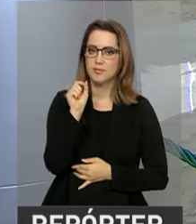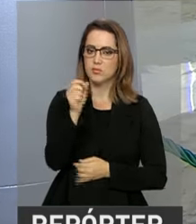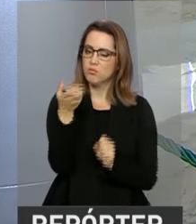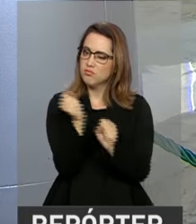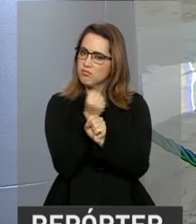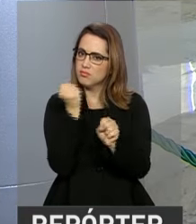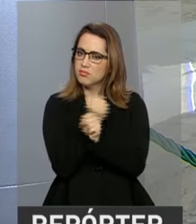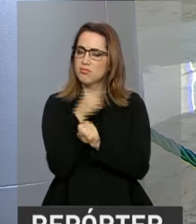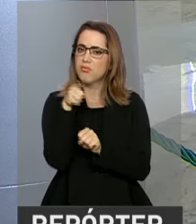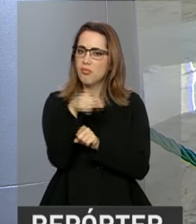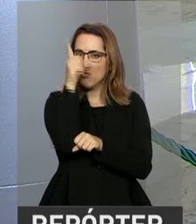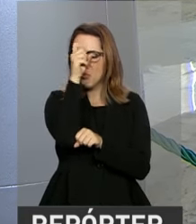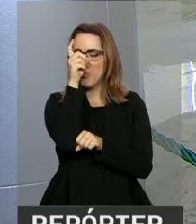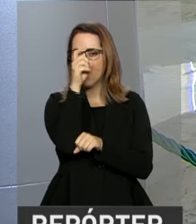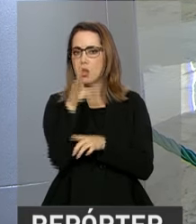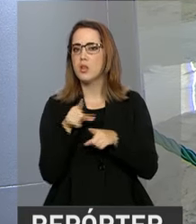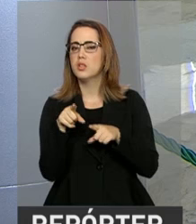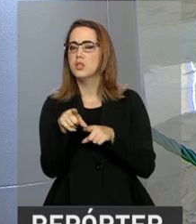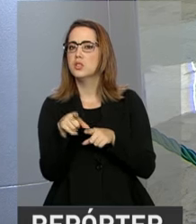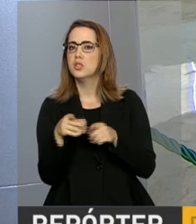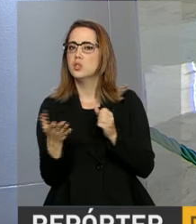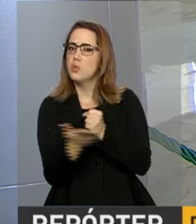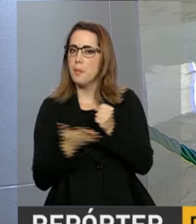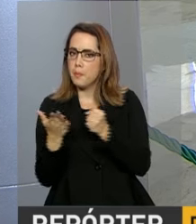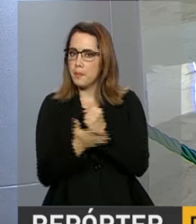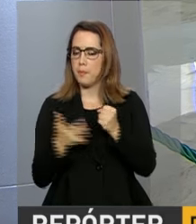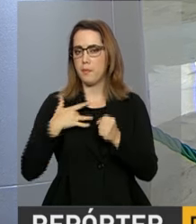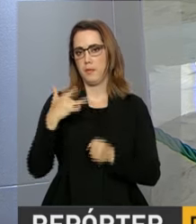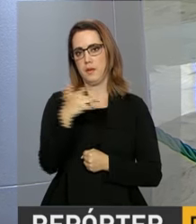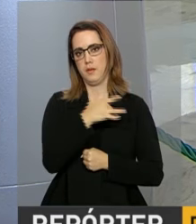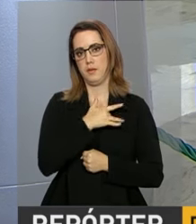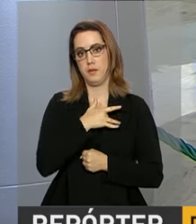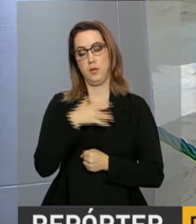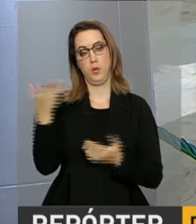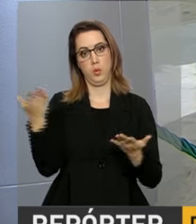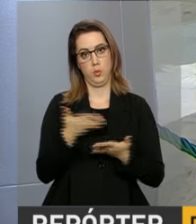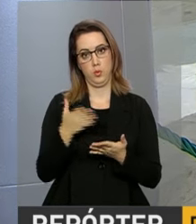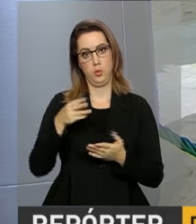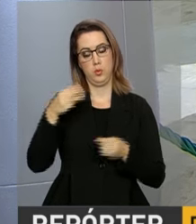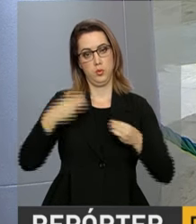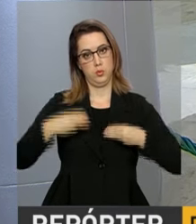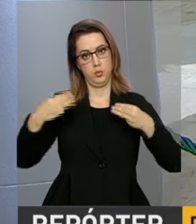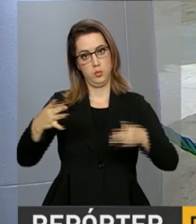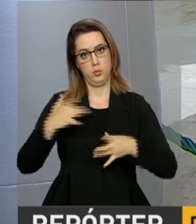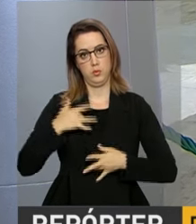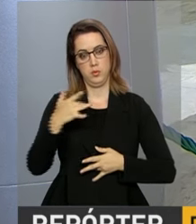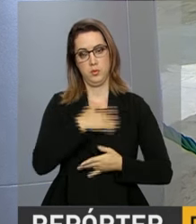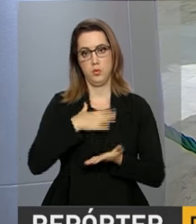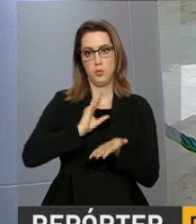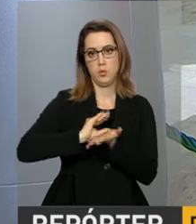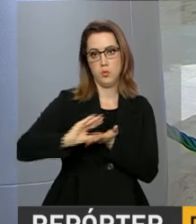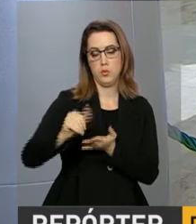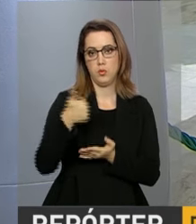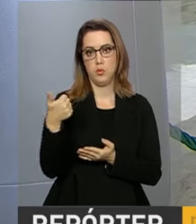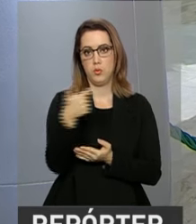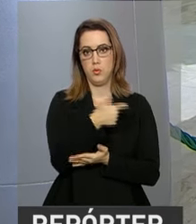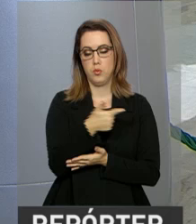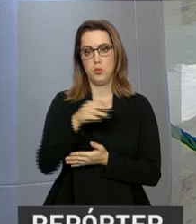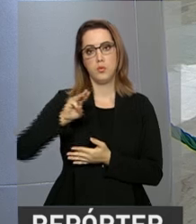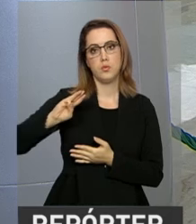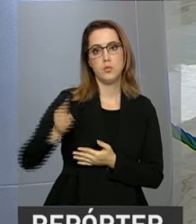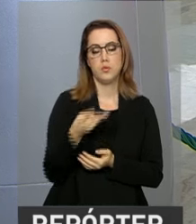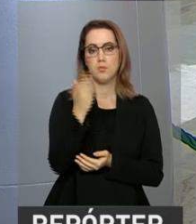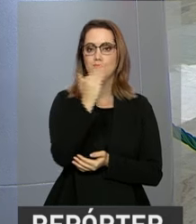construção dessas unidades básicas de saúde o Ministério da Saúde liberou nessa semana R 12 milhões e meio deais esses